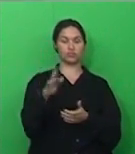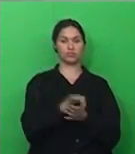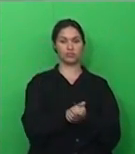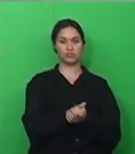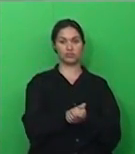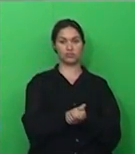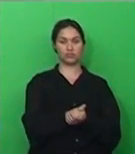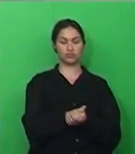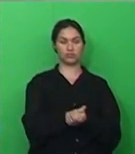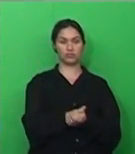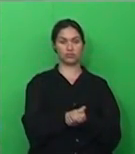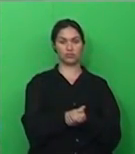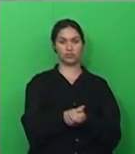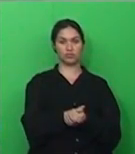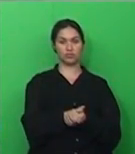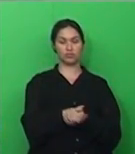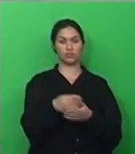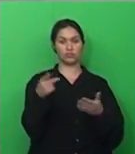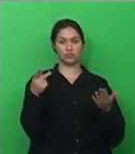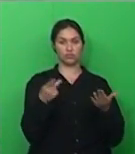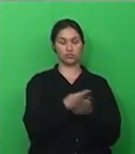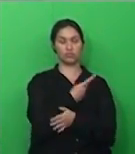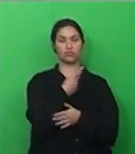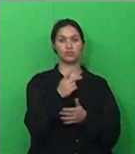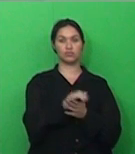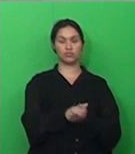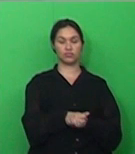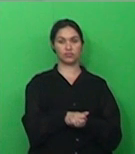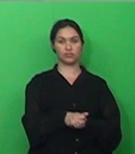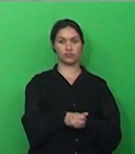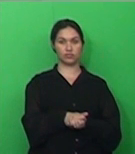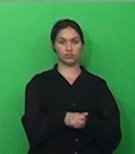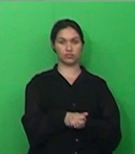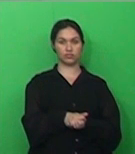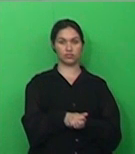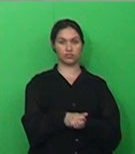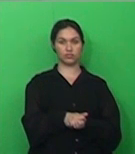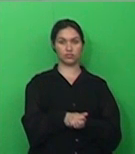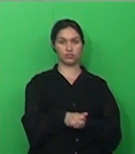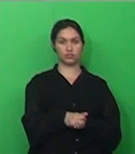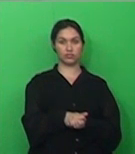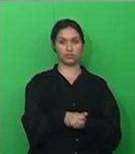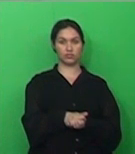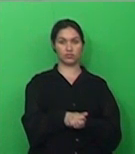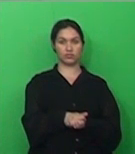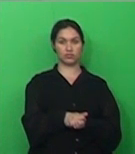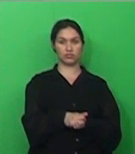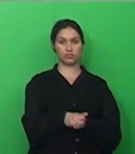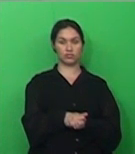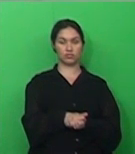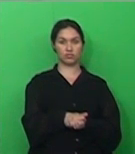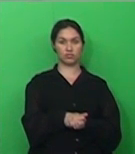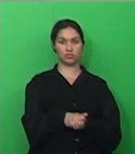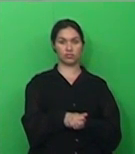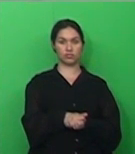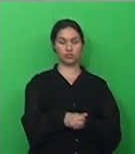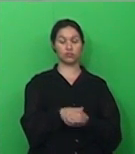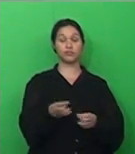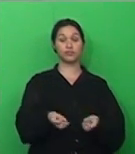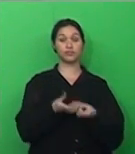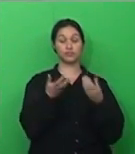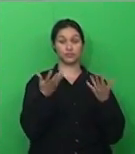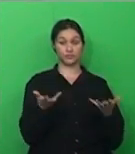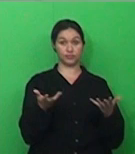o fundo de cultura sendo respeitado, para que a gente não precise passar pires a todo momento. Então,